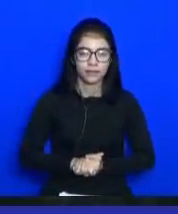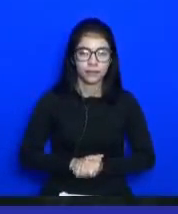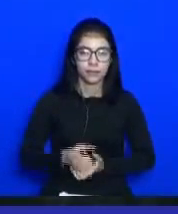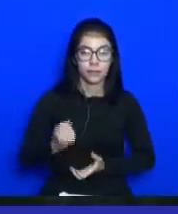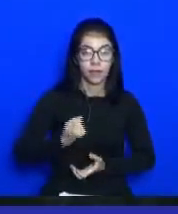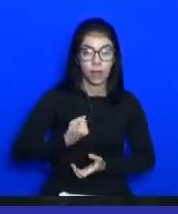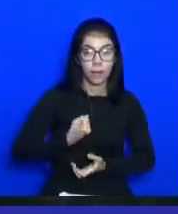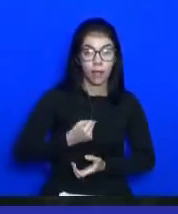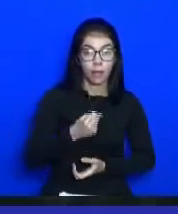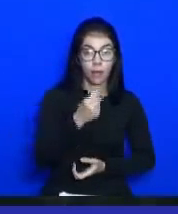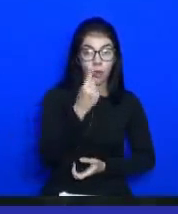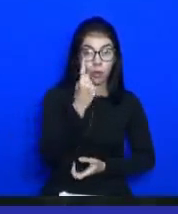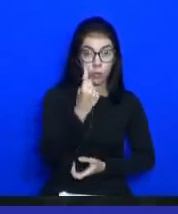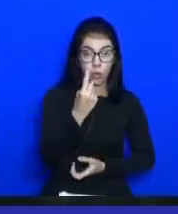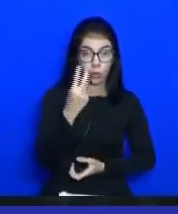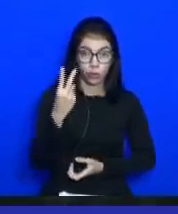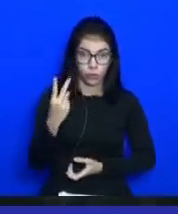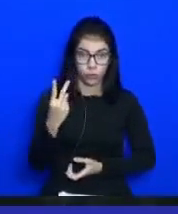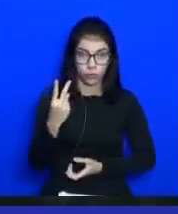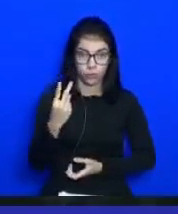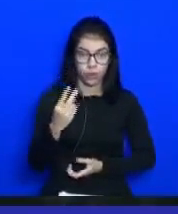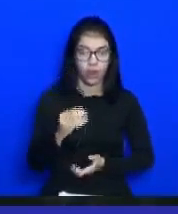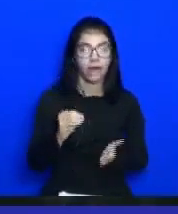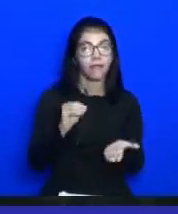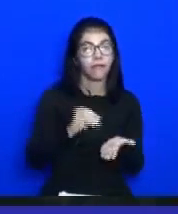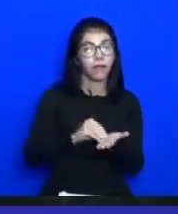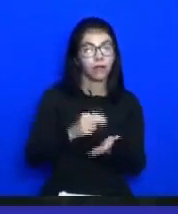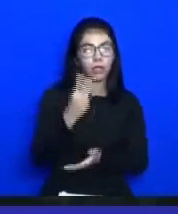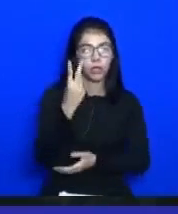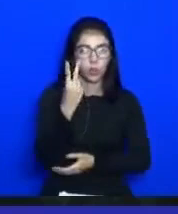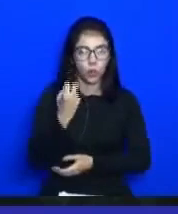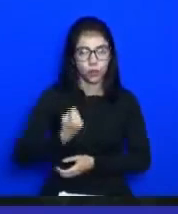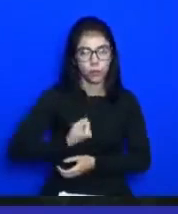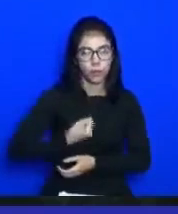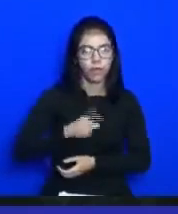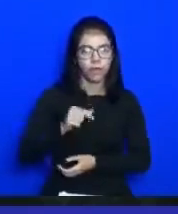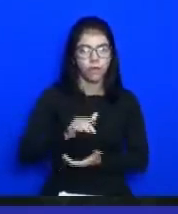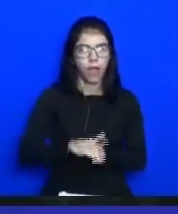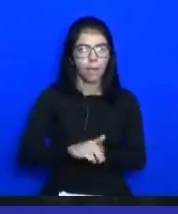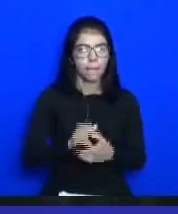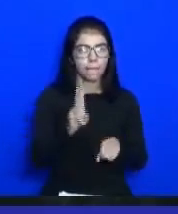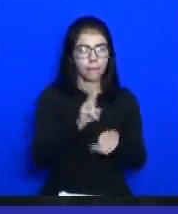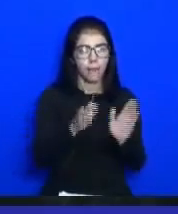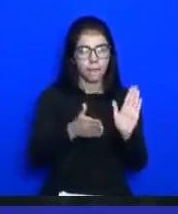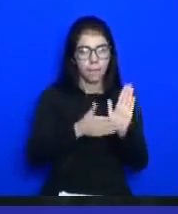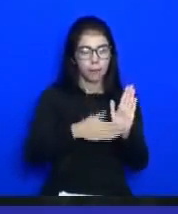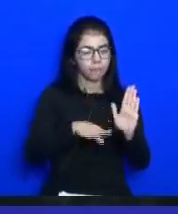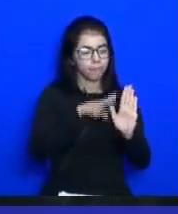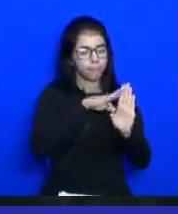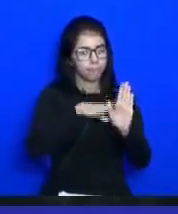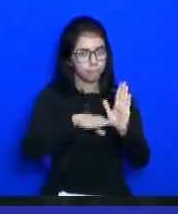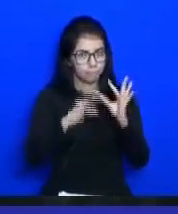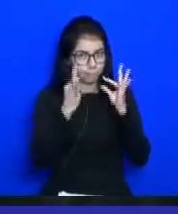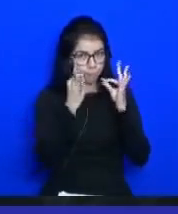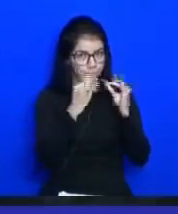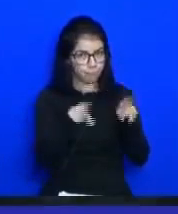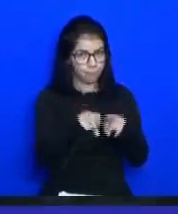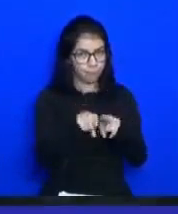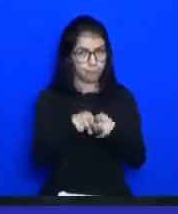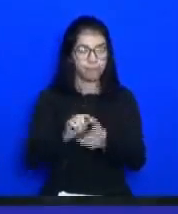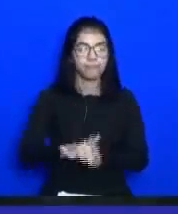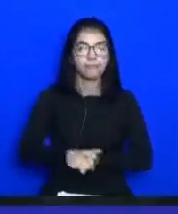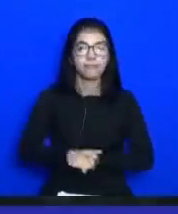Número 12. Faltam 2 números, vai conferindo aí a sua aposta. Boa sorte!